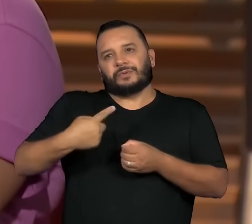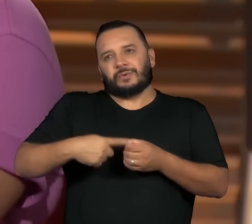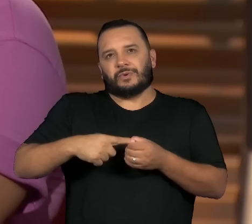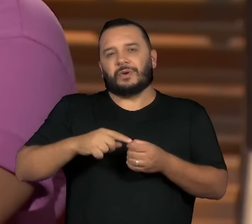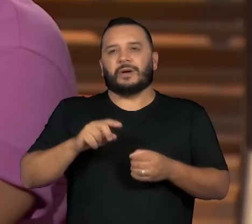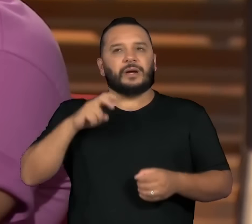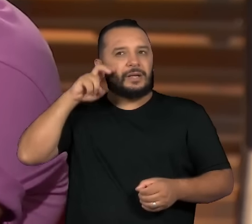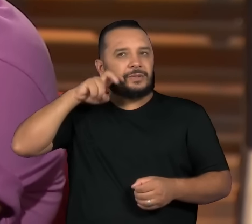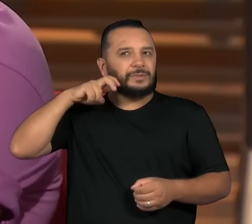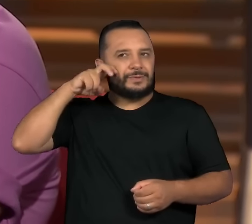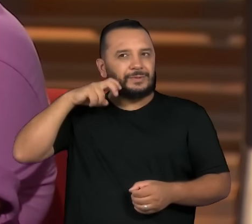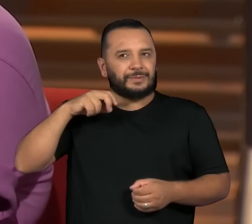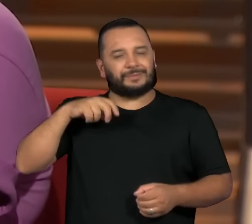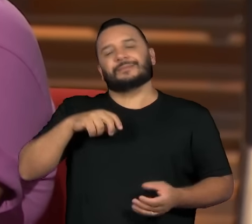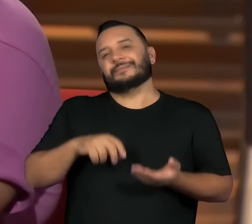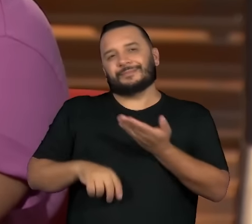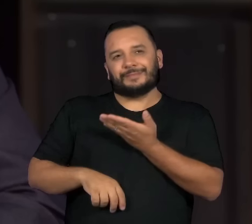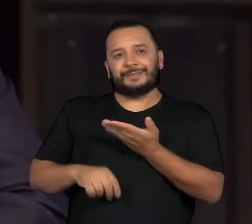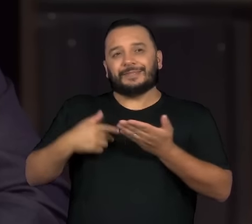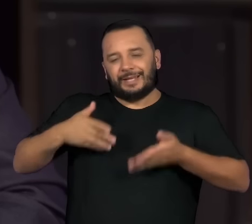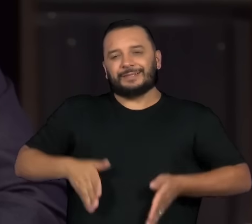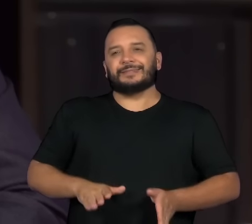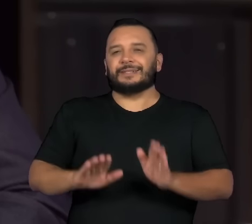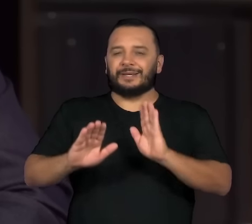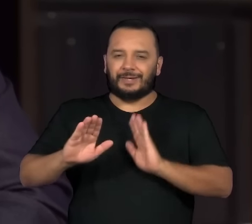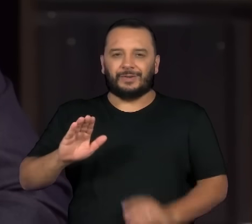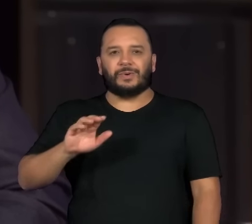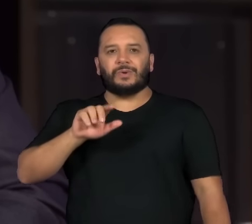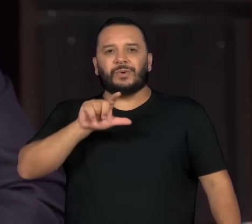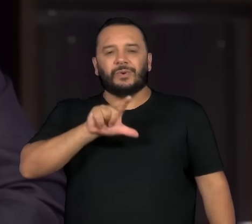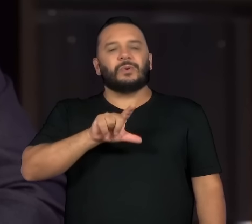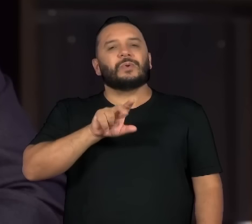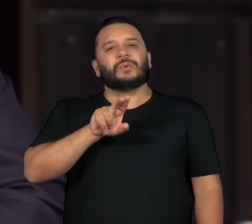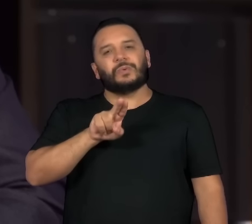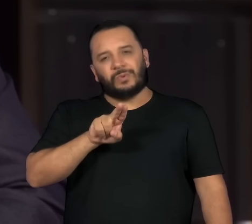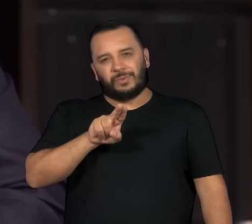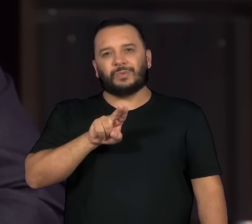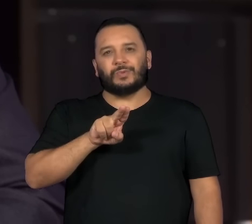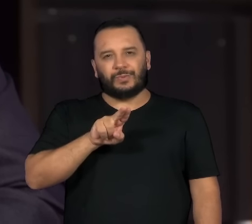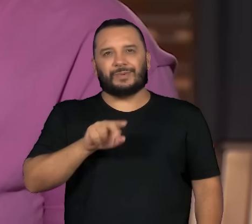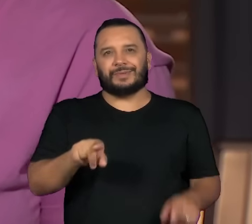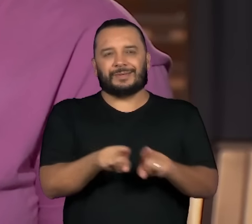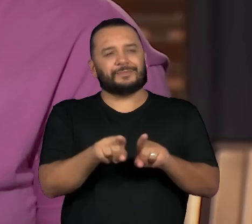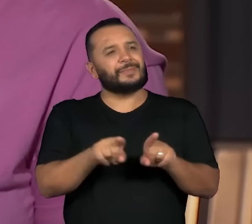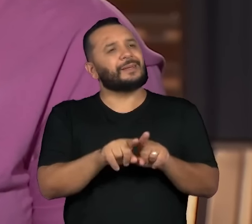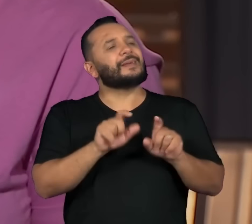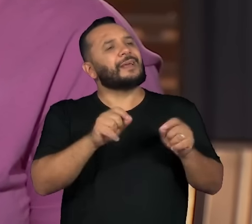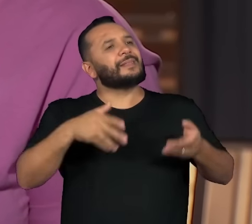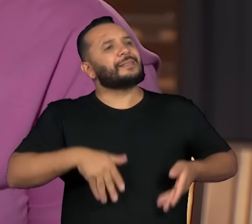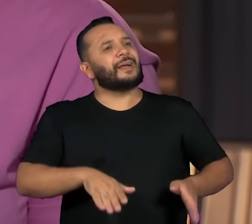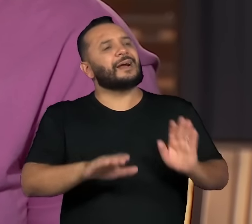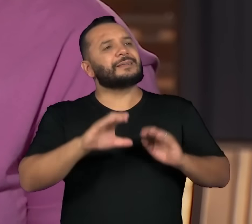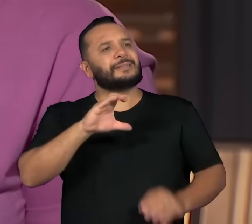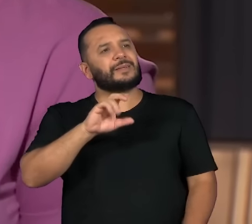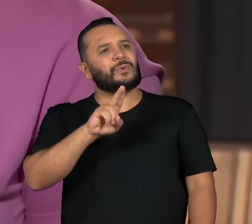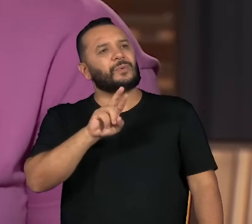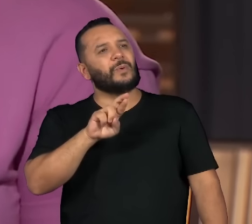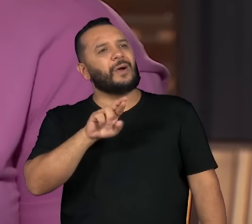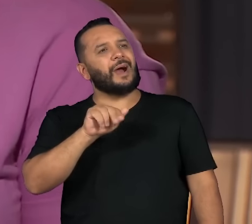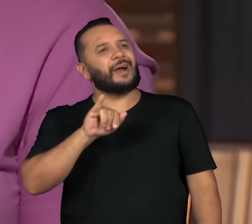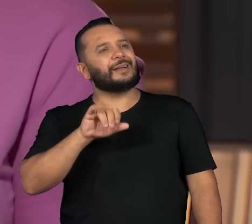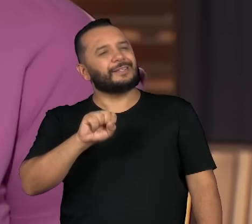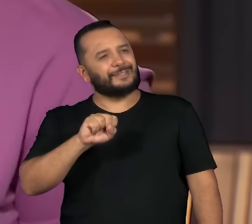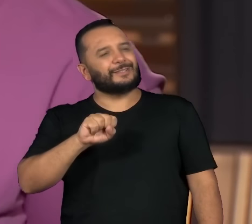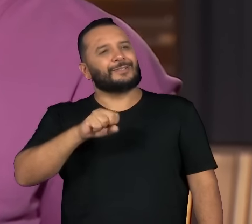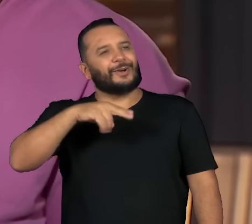Souza, a Ilustra Lu. Ô, Luísa, quem nasce em Currais Novos é o quê? É gente.